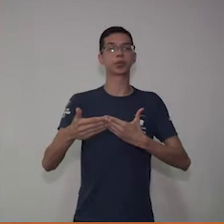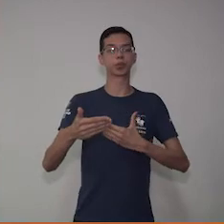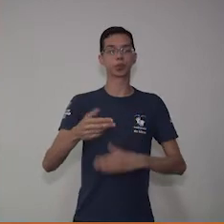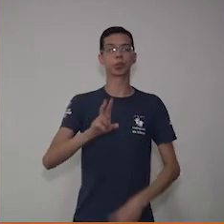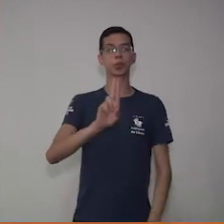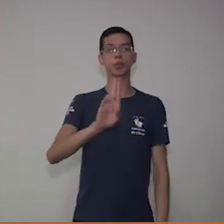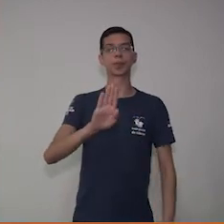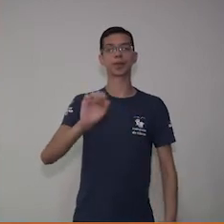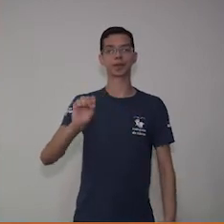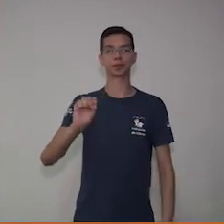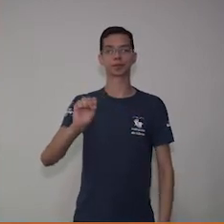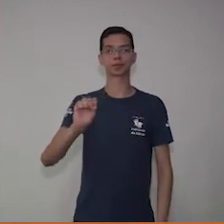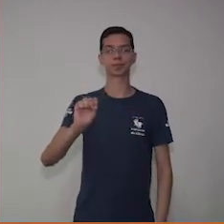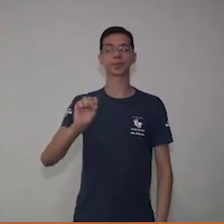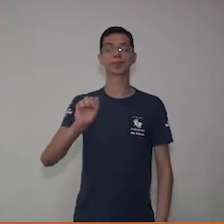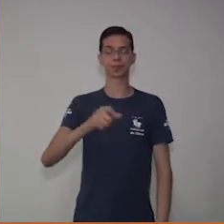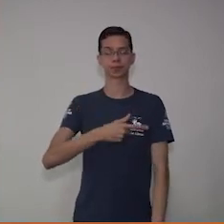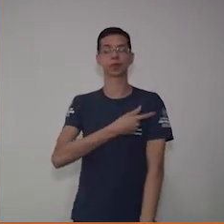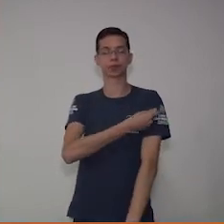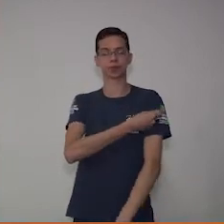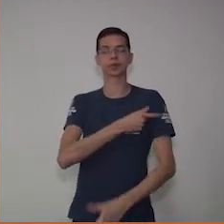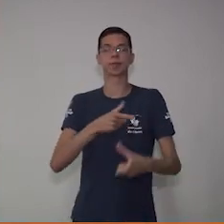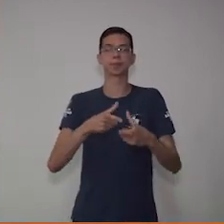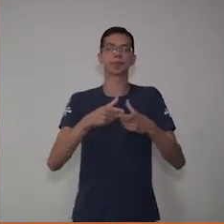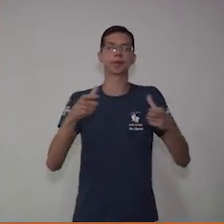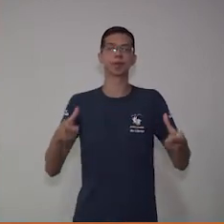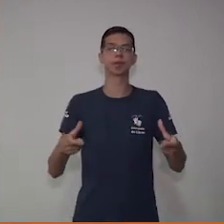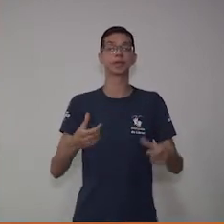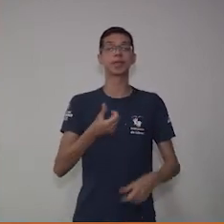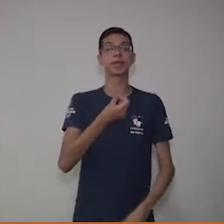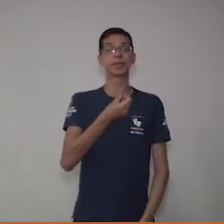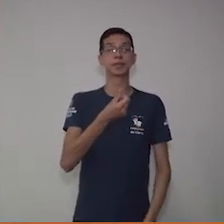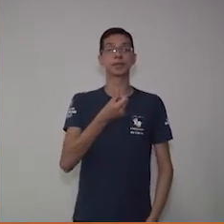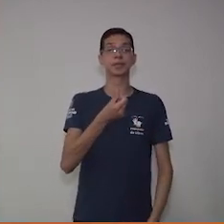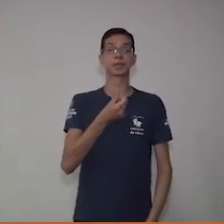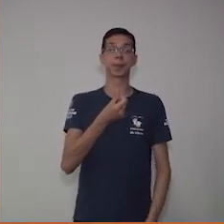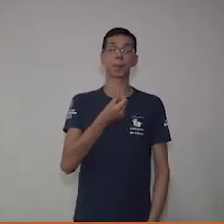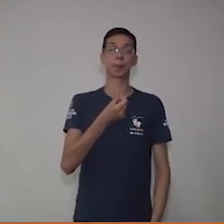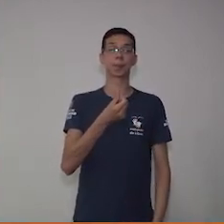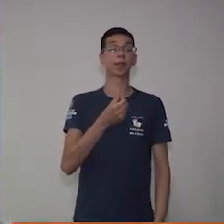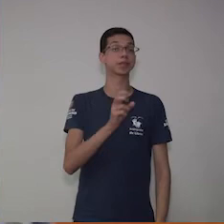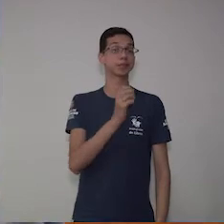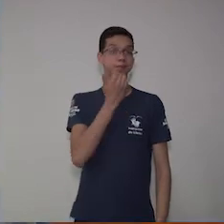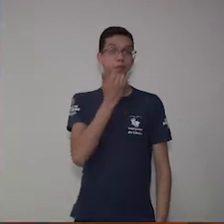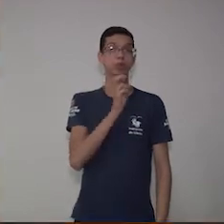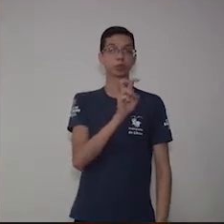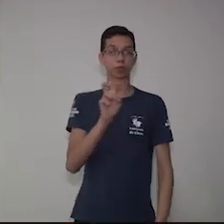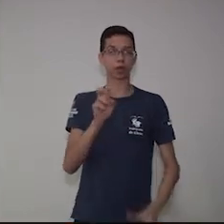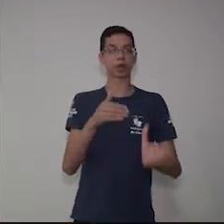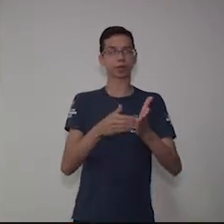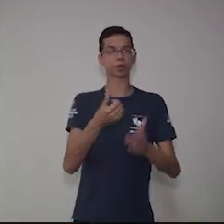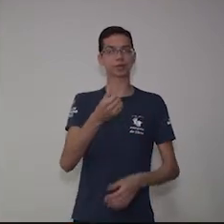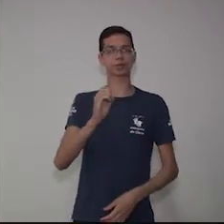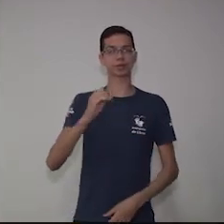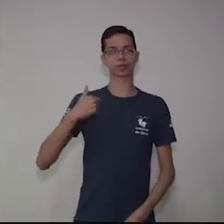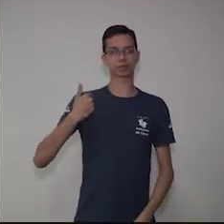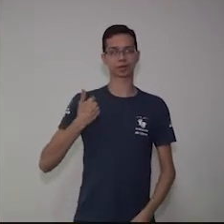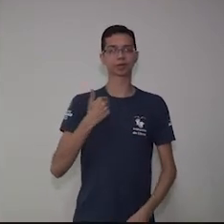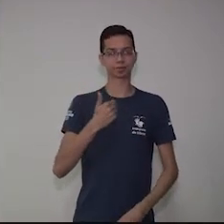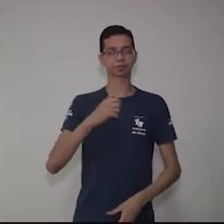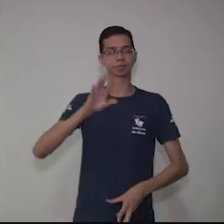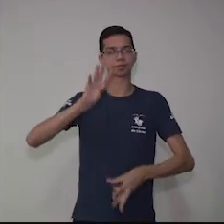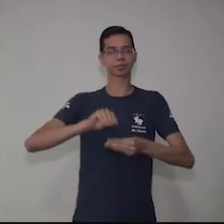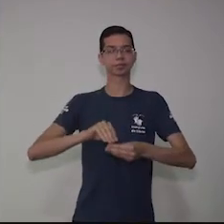básicas, ampliamos a vacinação para 55, 60 anos. É isso, então, prefeito. Muito bem, vamos às perguntas,